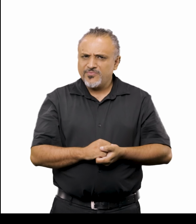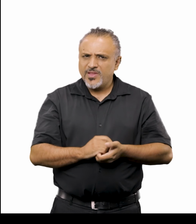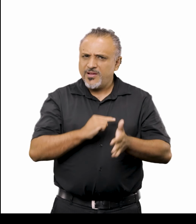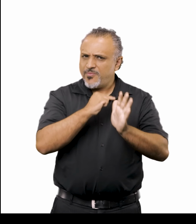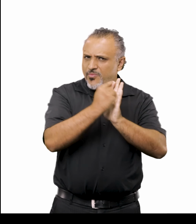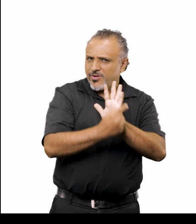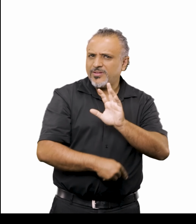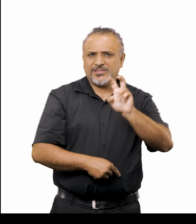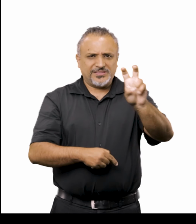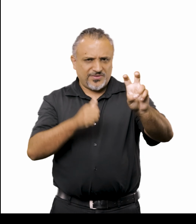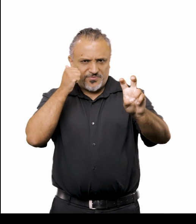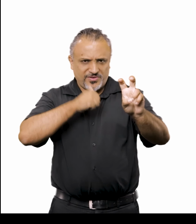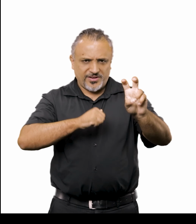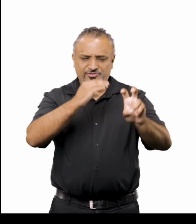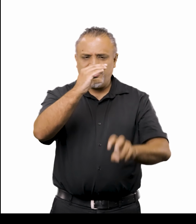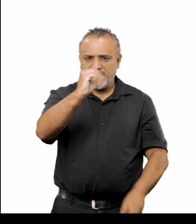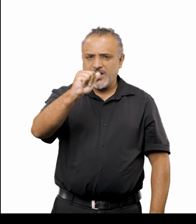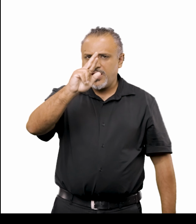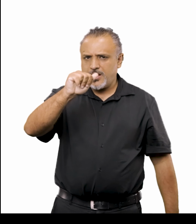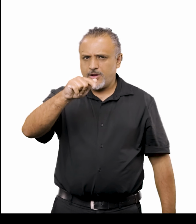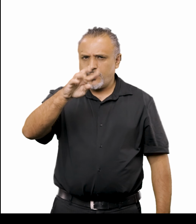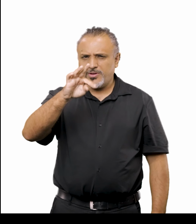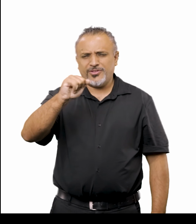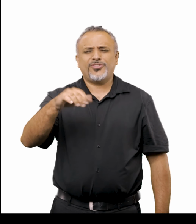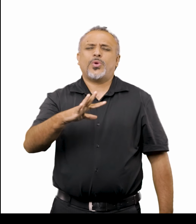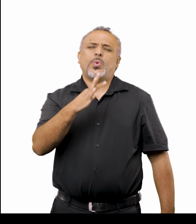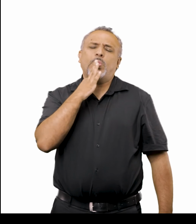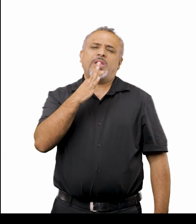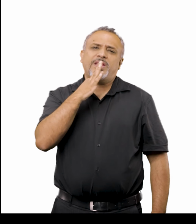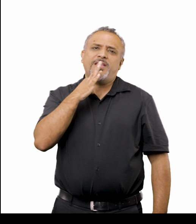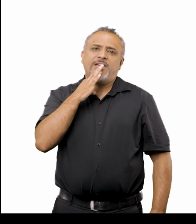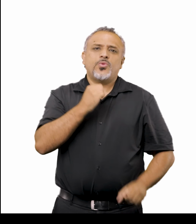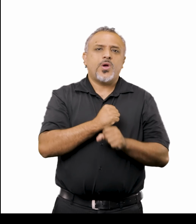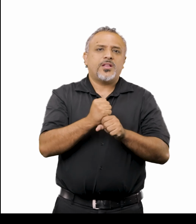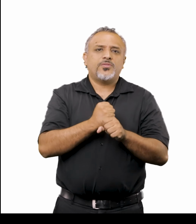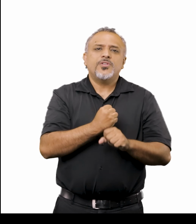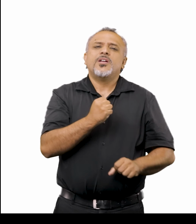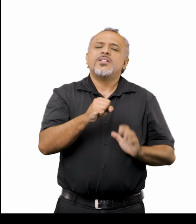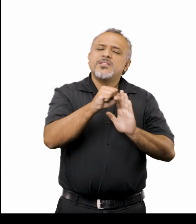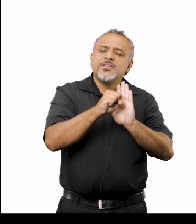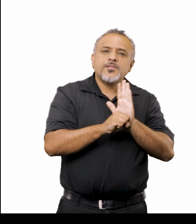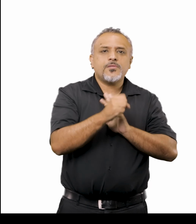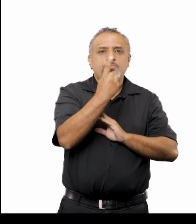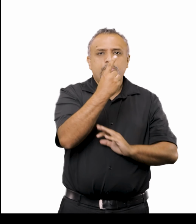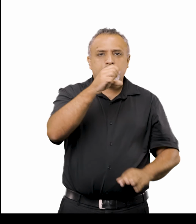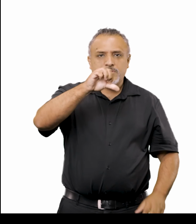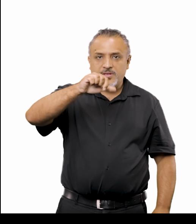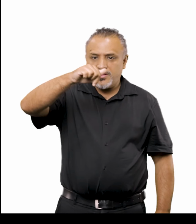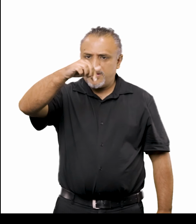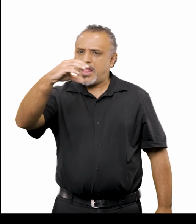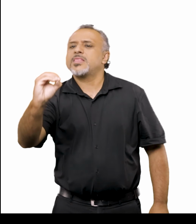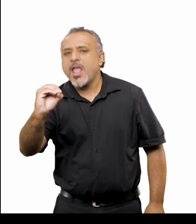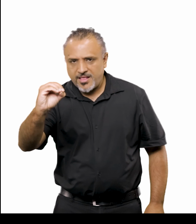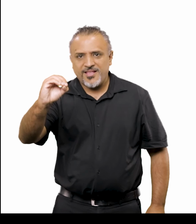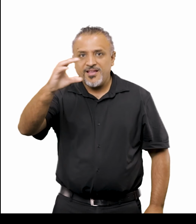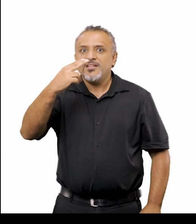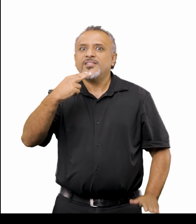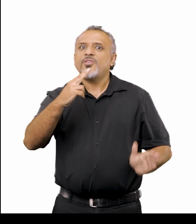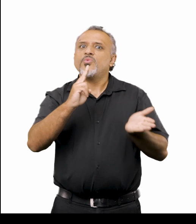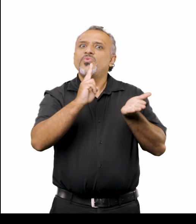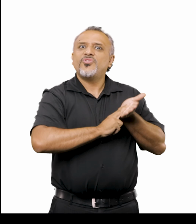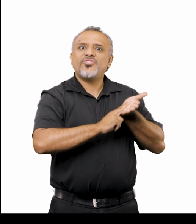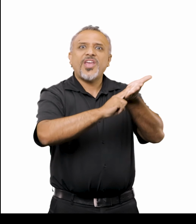recém-criada instituição. 5 Moças de Guaratinguetá também ficou amplamente conhecida na década de 1970, depois